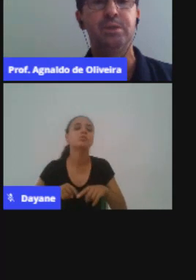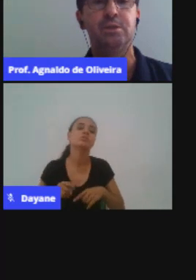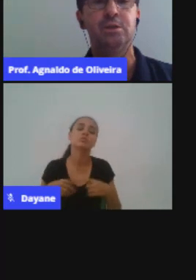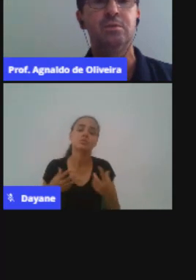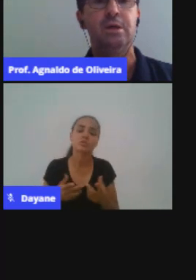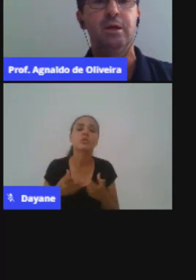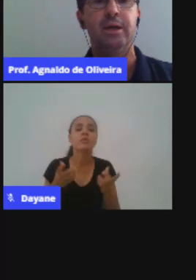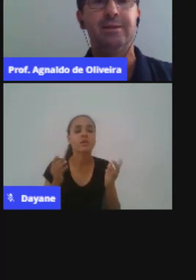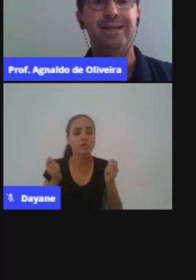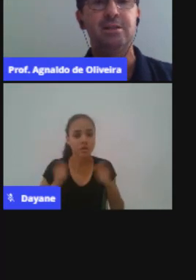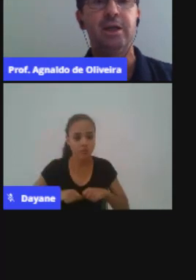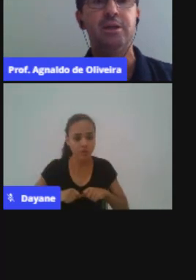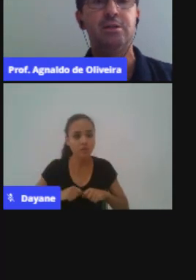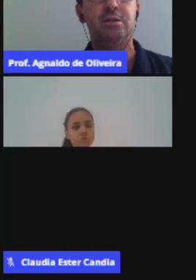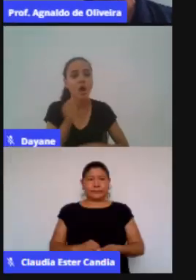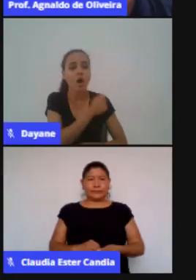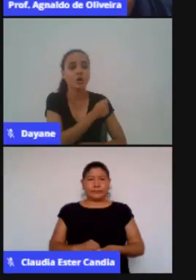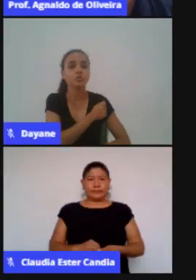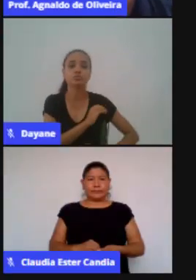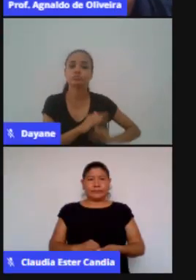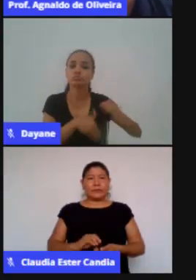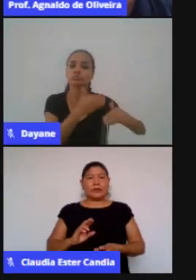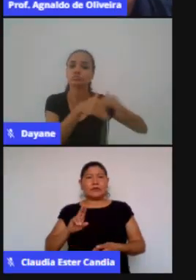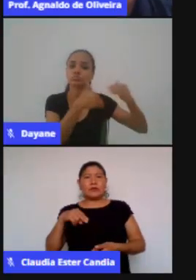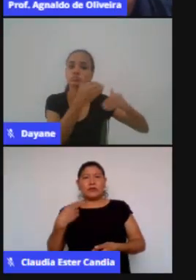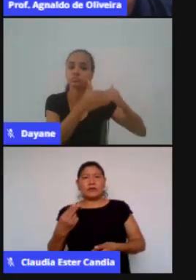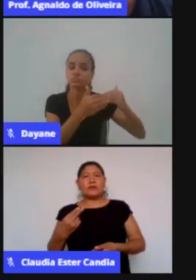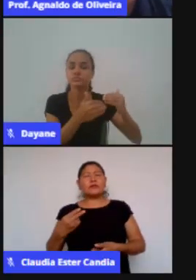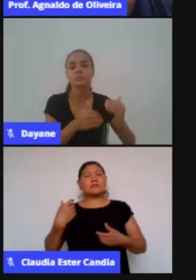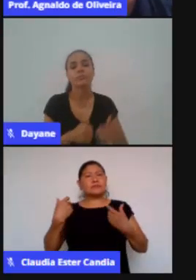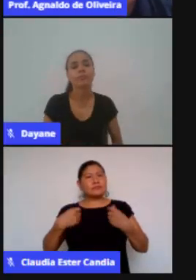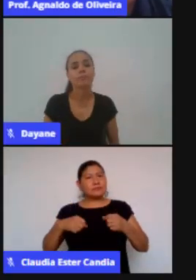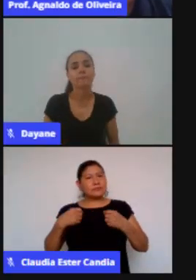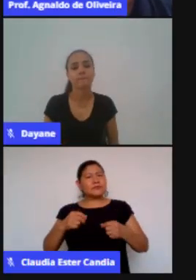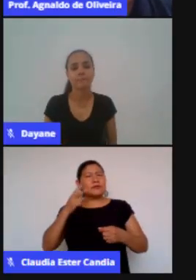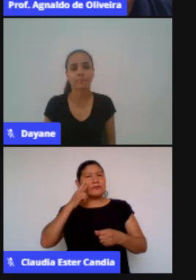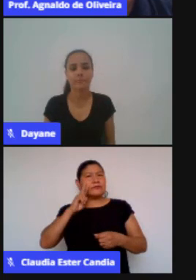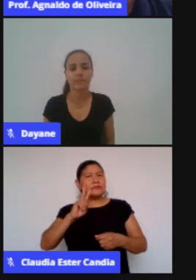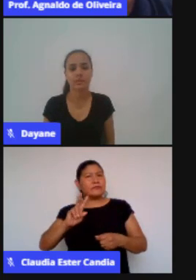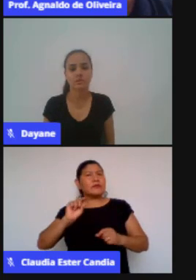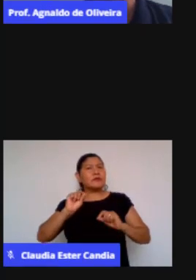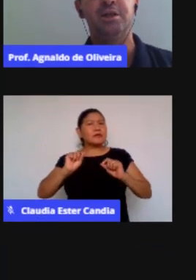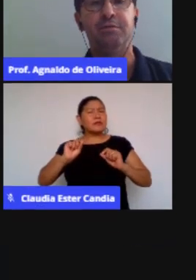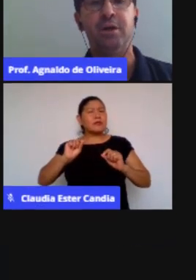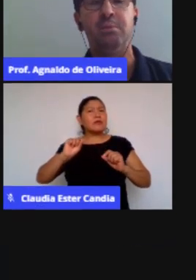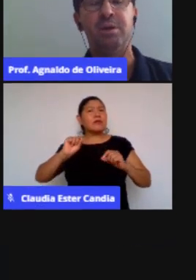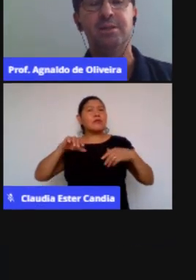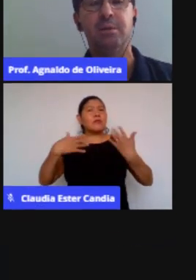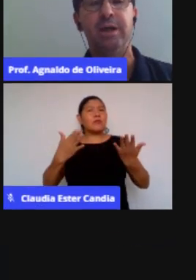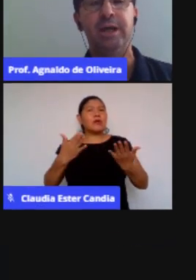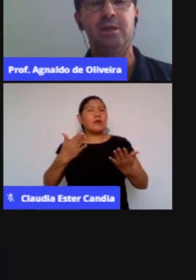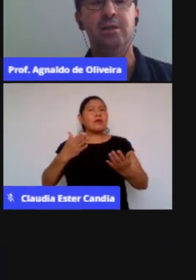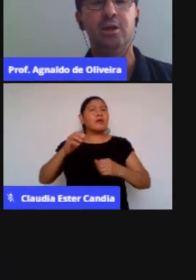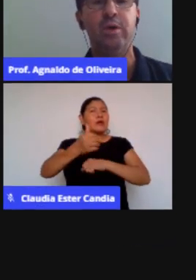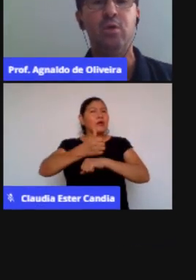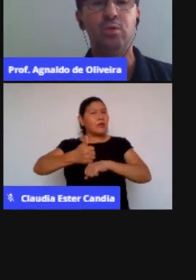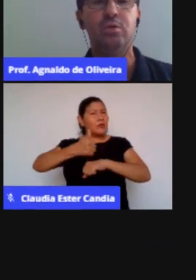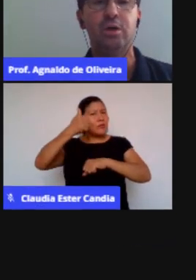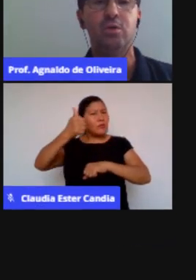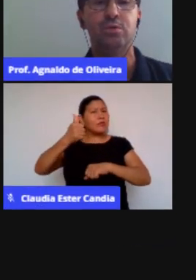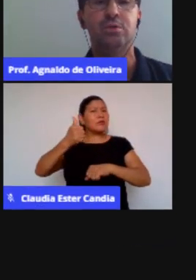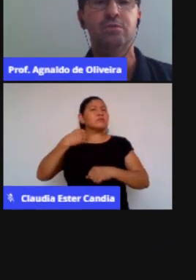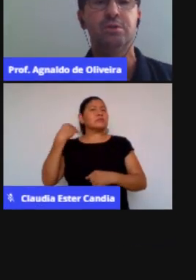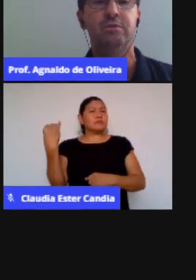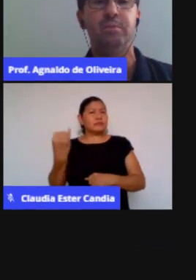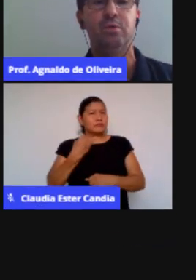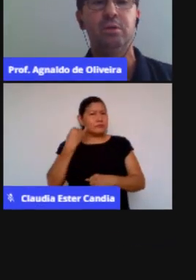alunos. Então, eu preciso estar ciente de que esse caderno que vai ser enviado pela GFEM, pela CEMED, ele não é o